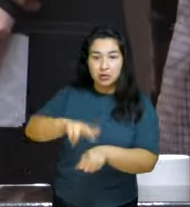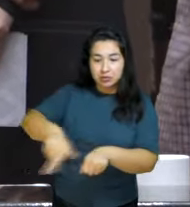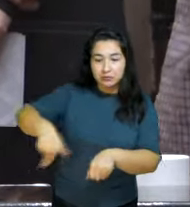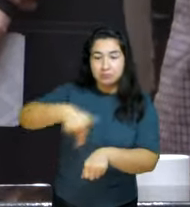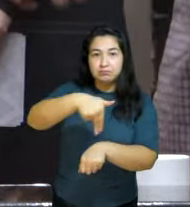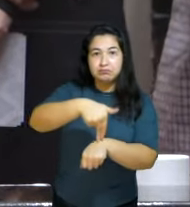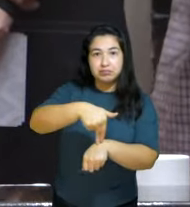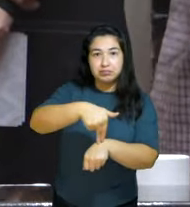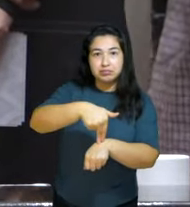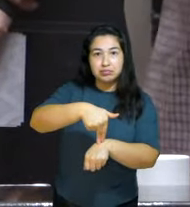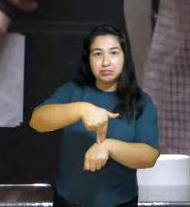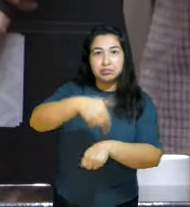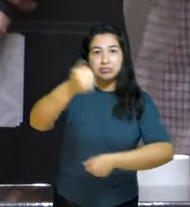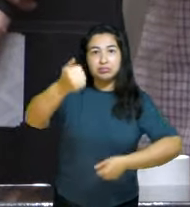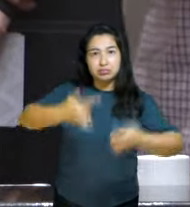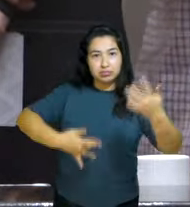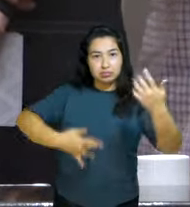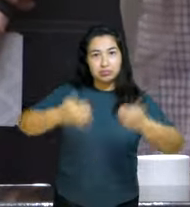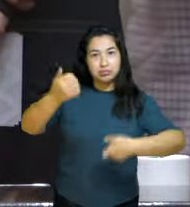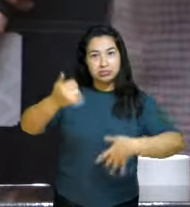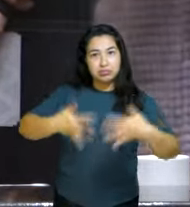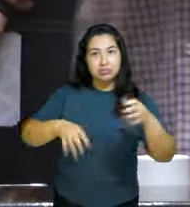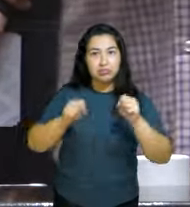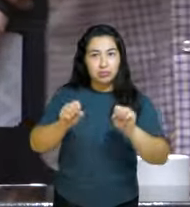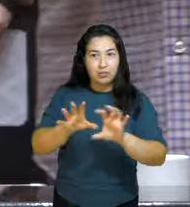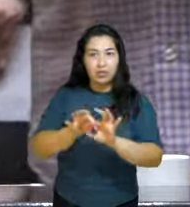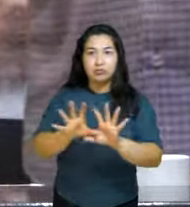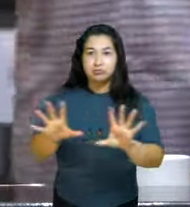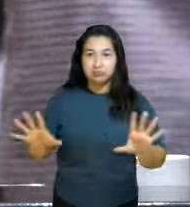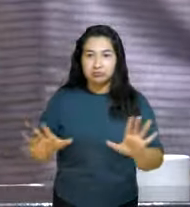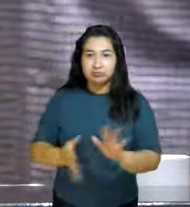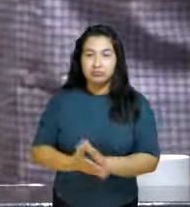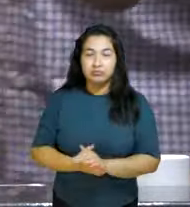aparte ali para fazer a utilização.